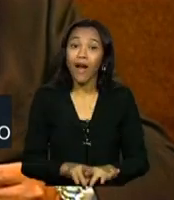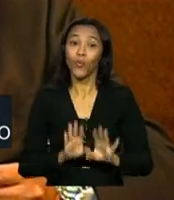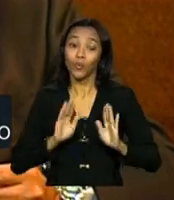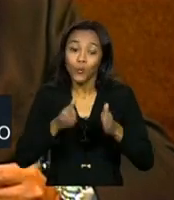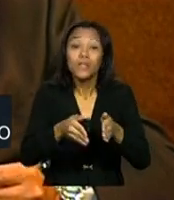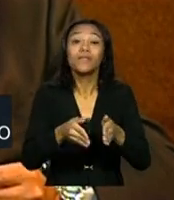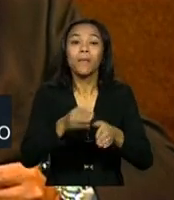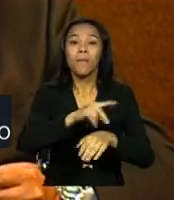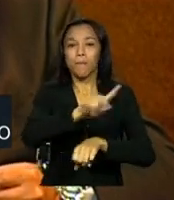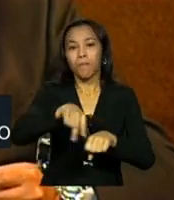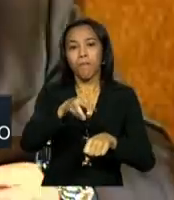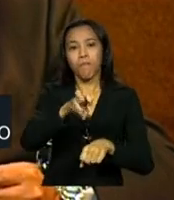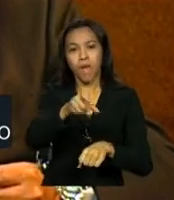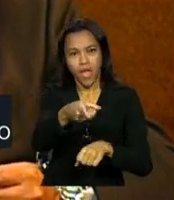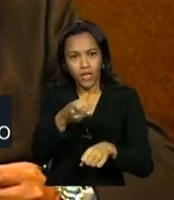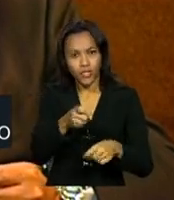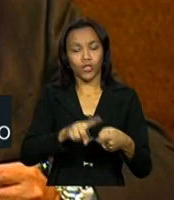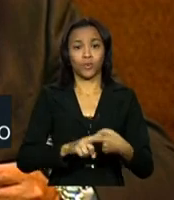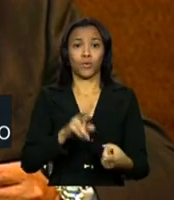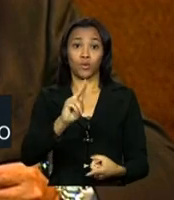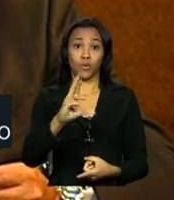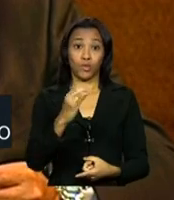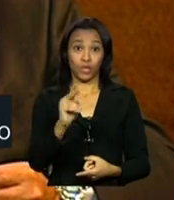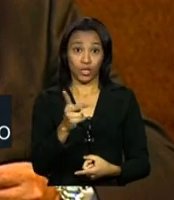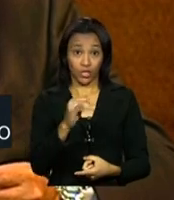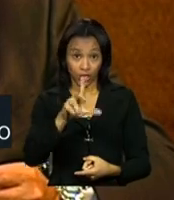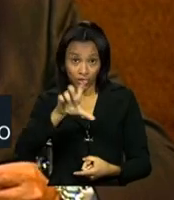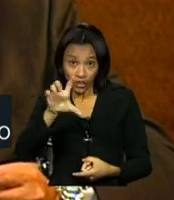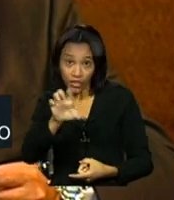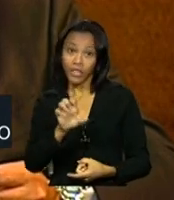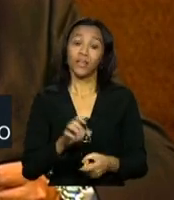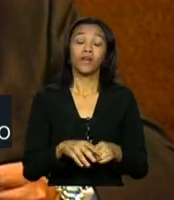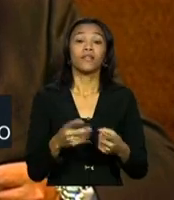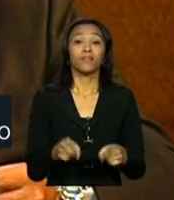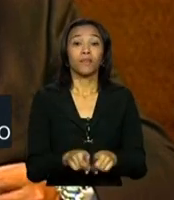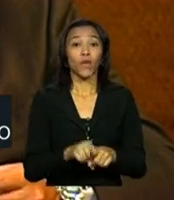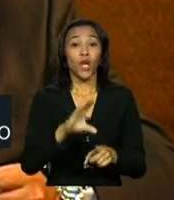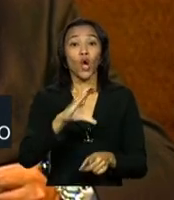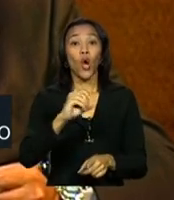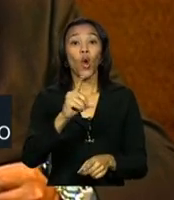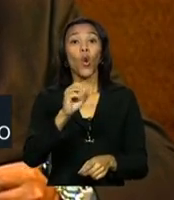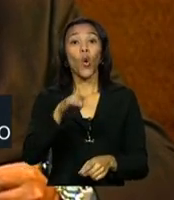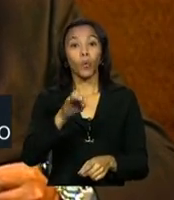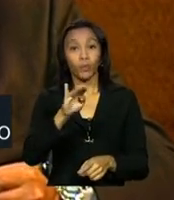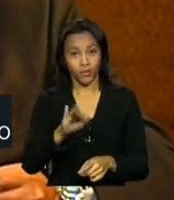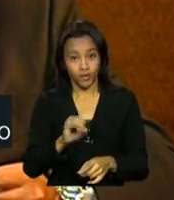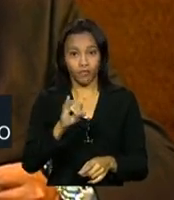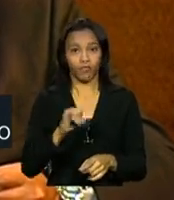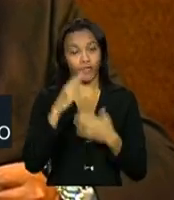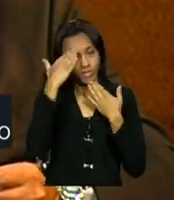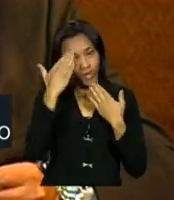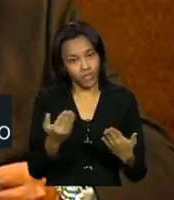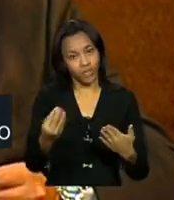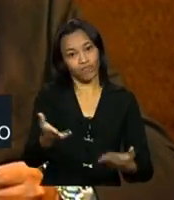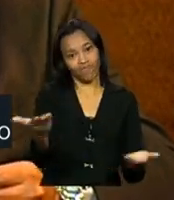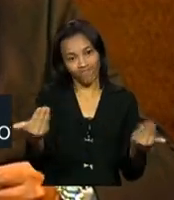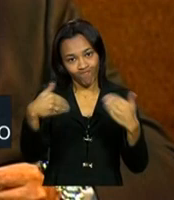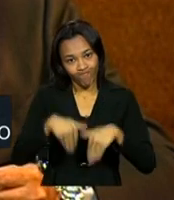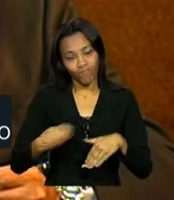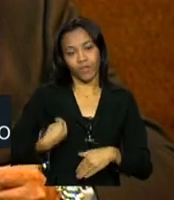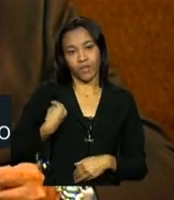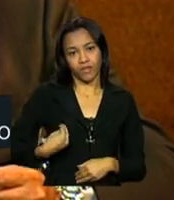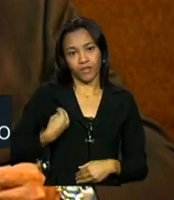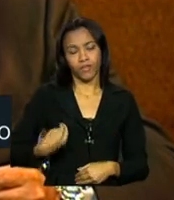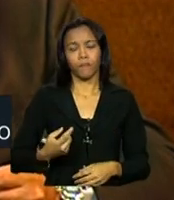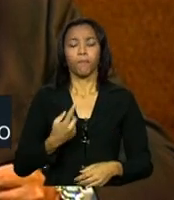México Chile e Colômbia cujos representantes também agradeçam a presença entendemos que